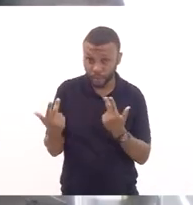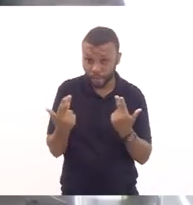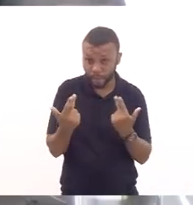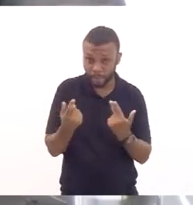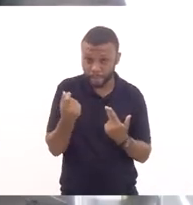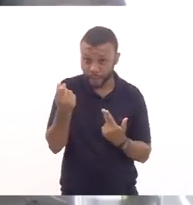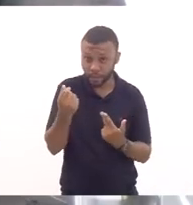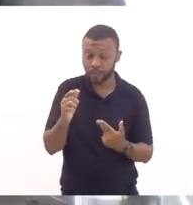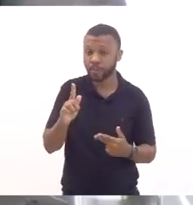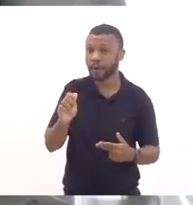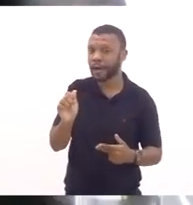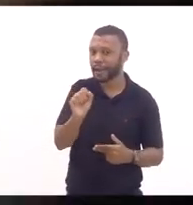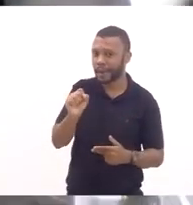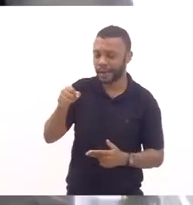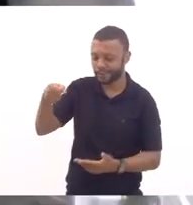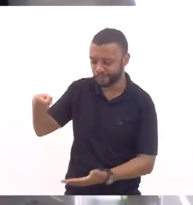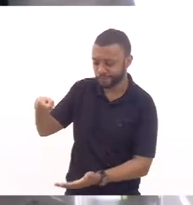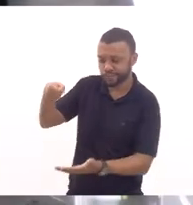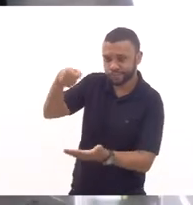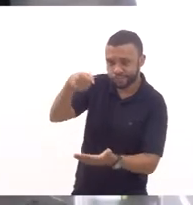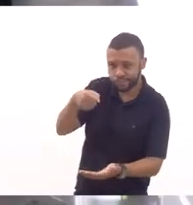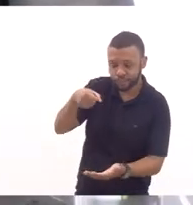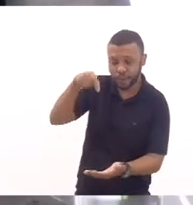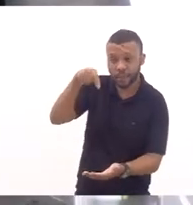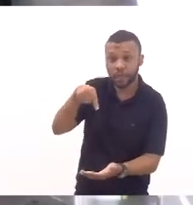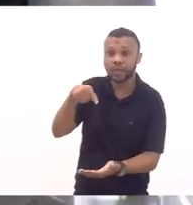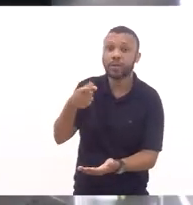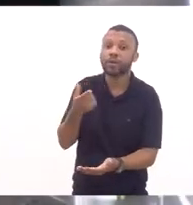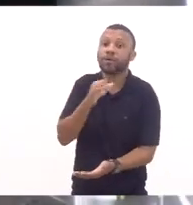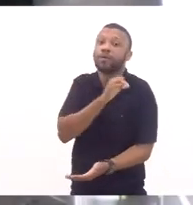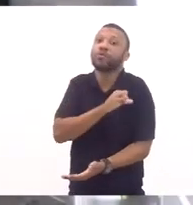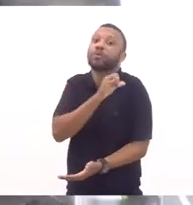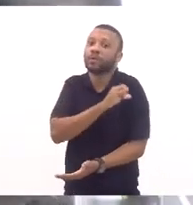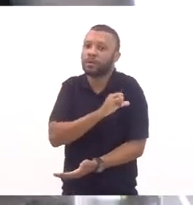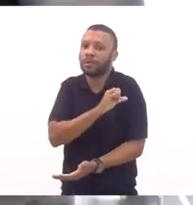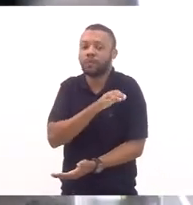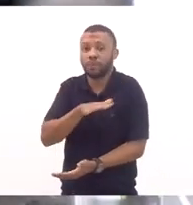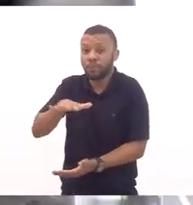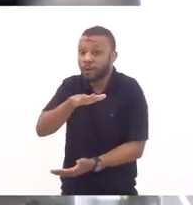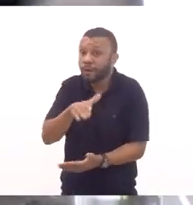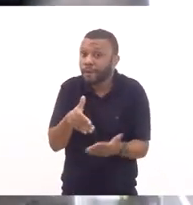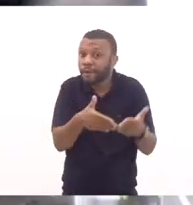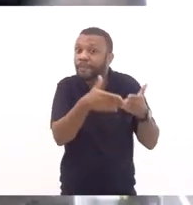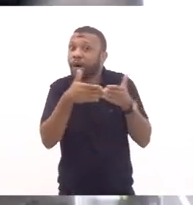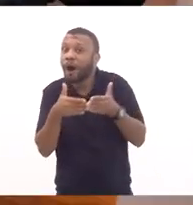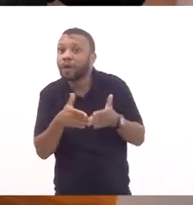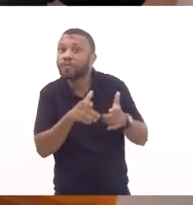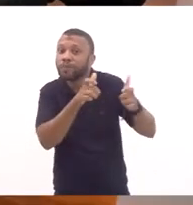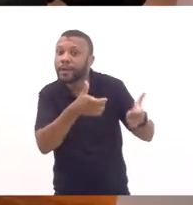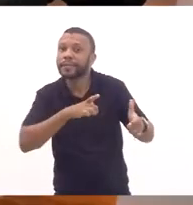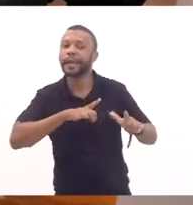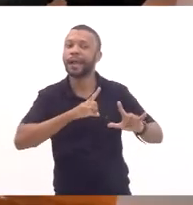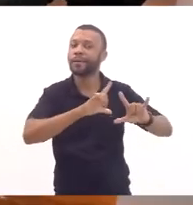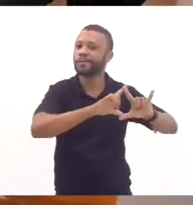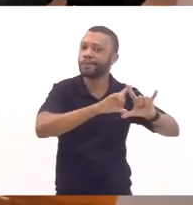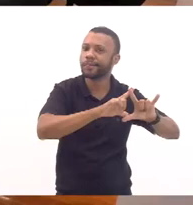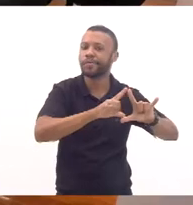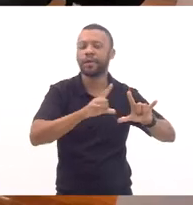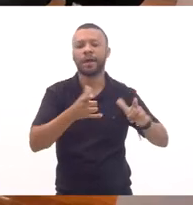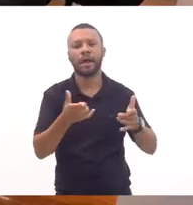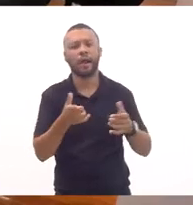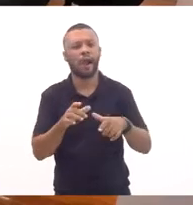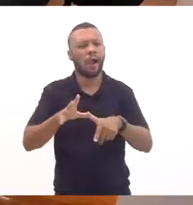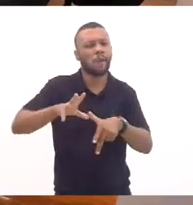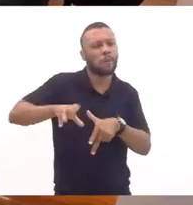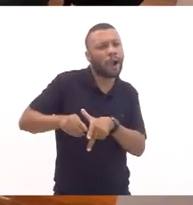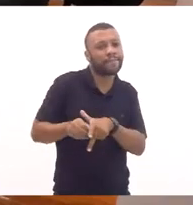aqui no Rio de Janeiro, vamos falar, fora onde tem a milícia e a máfia que domina os gases, que